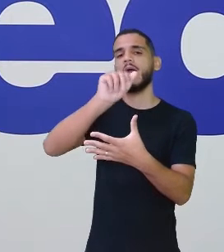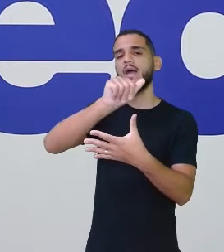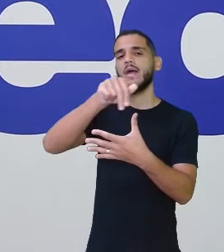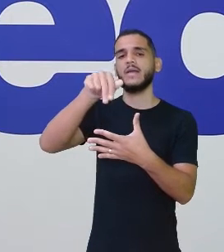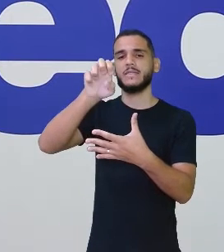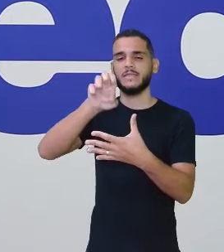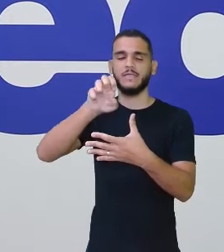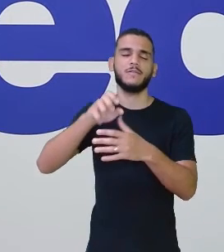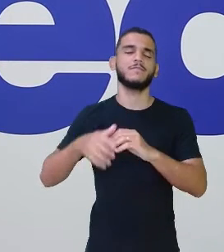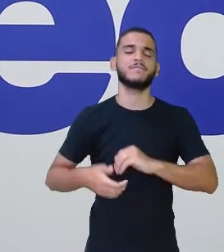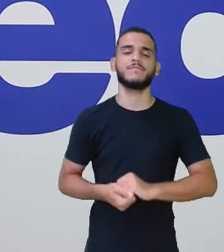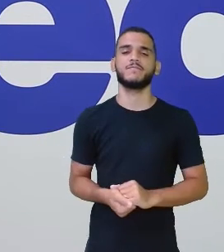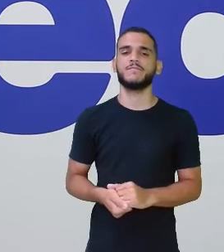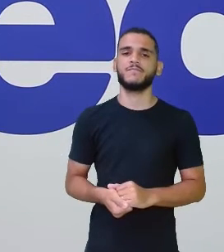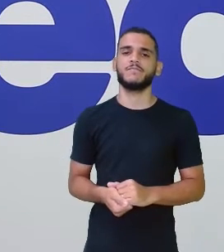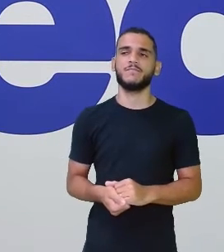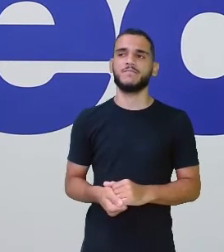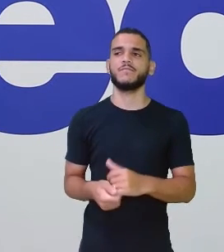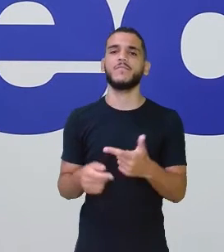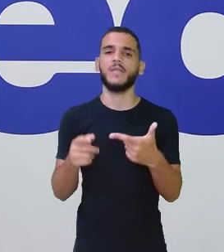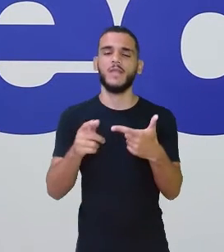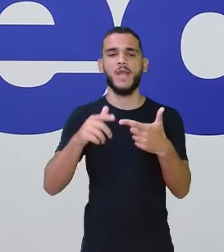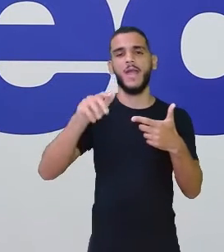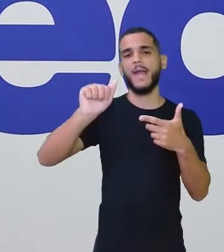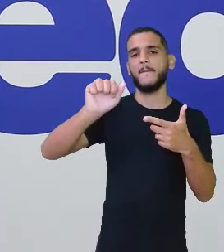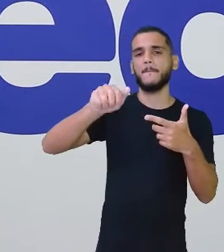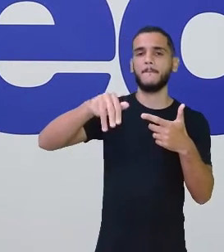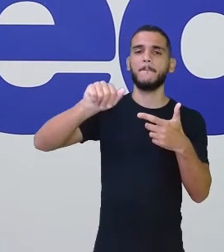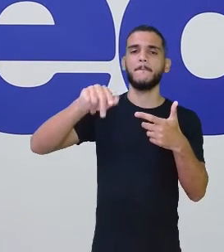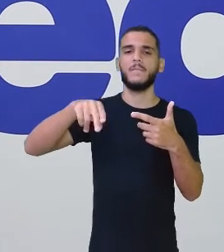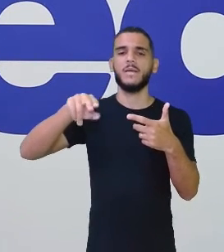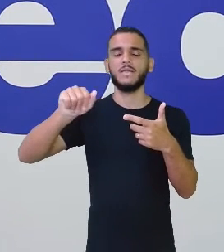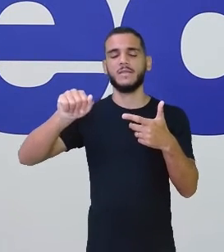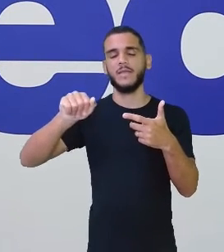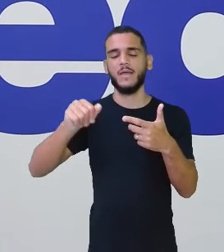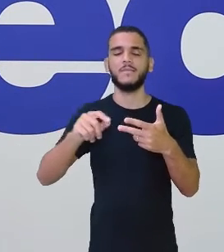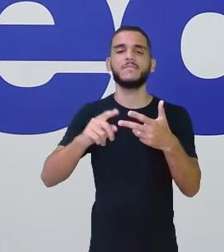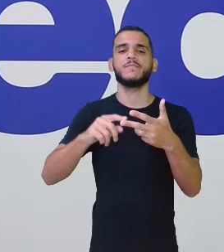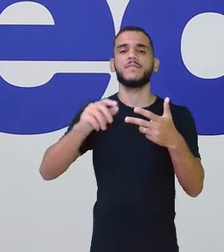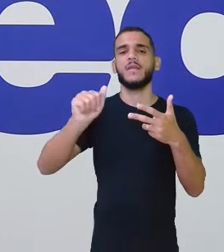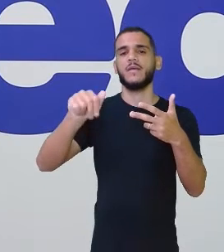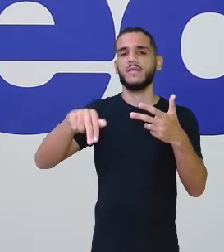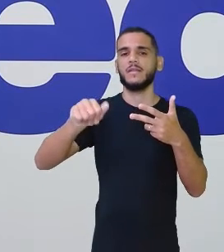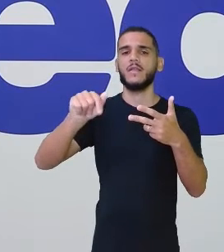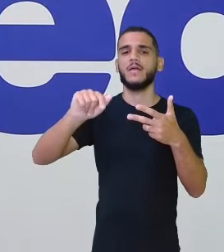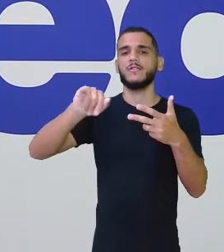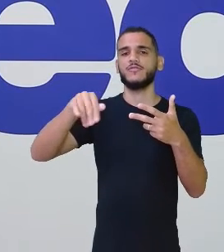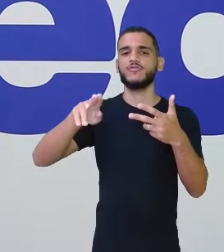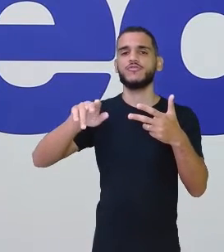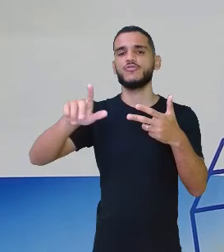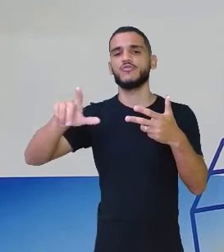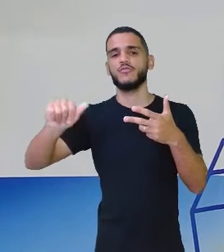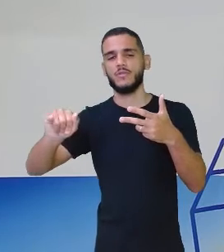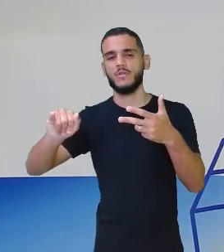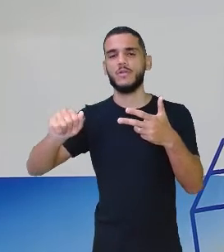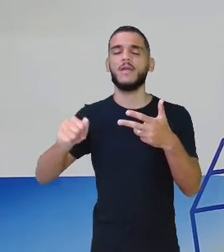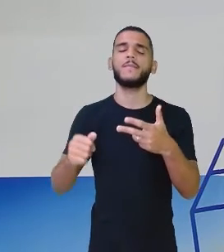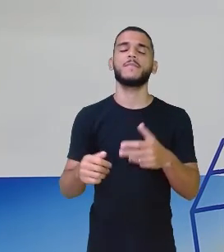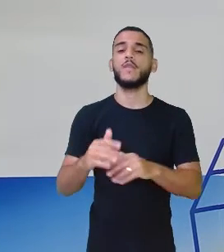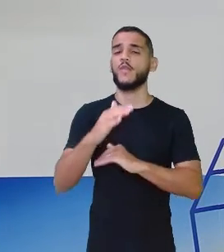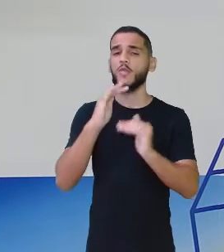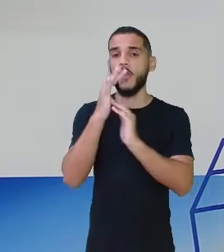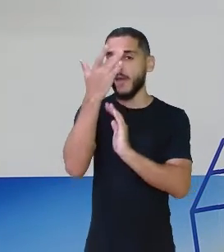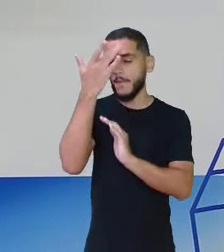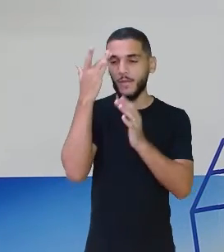a aula, Amanda e Ana Júlia. Olha que Tá Anne, maravilhoso. Amanda e Ana Júlia assistindo a aula. Tá todo mundo atento na aula de